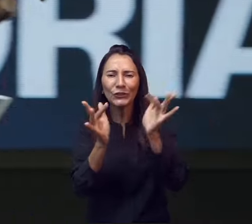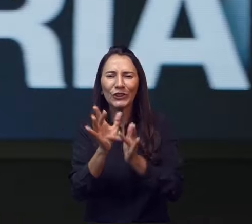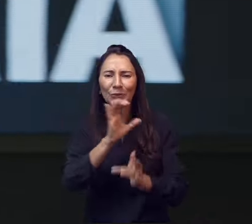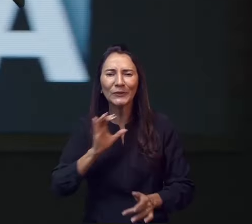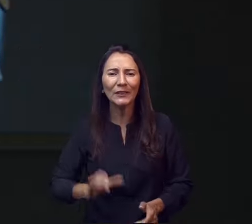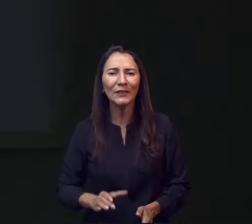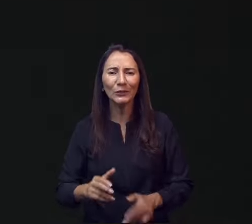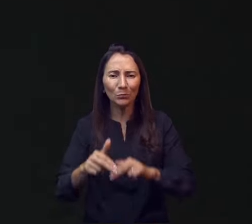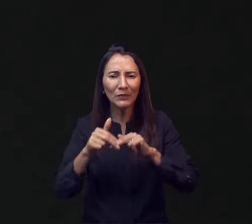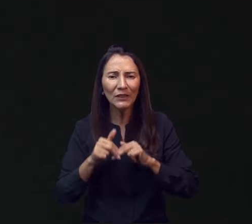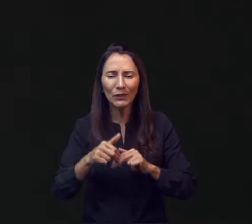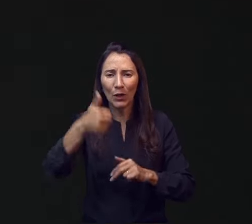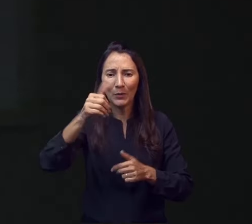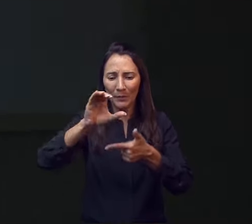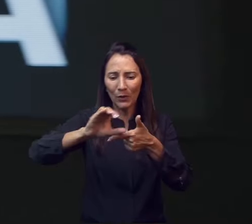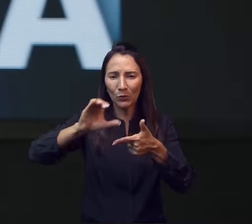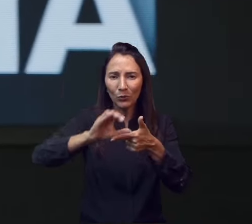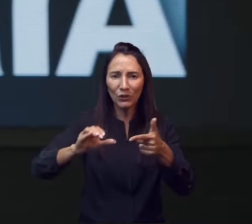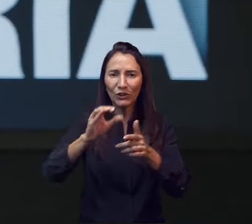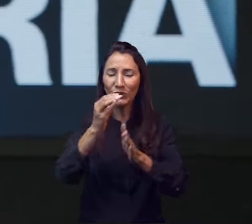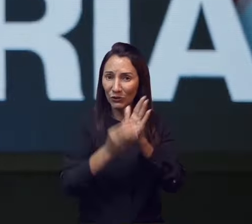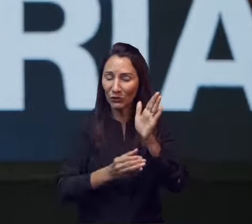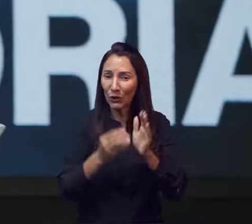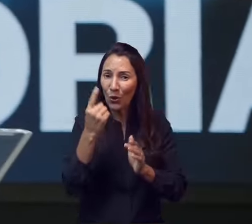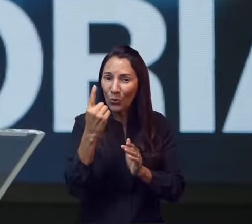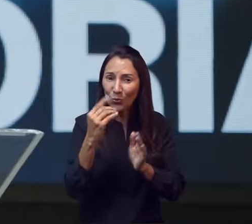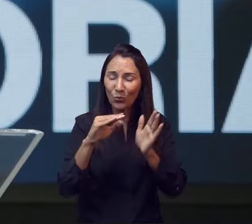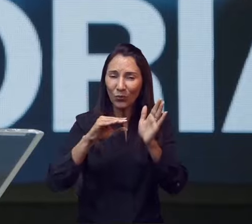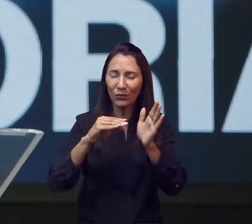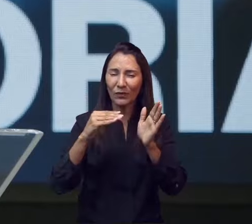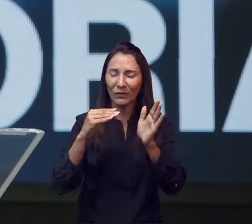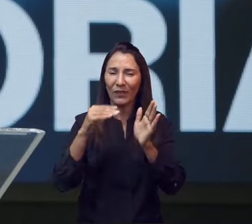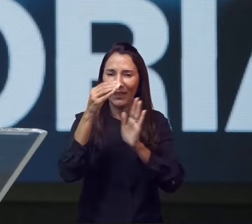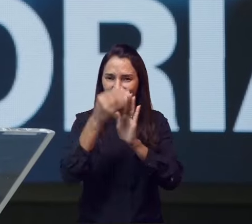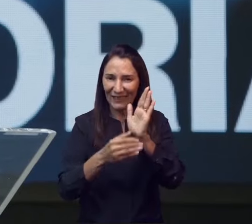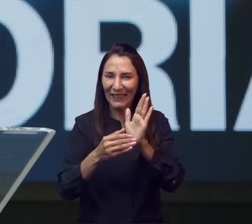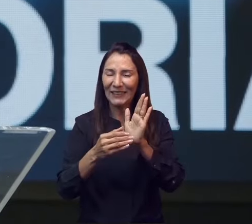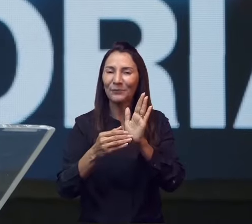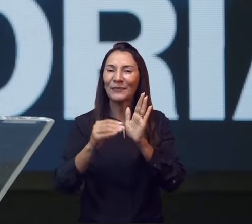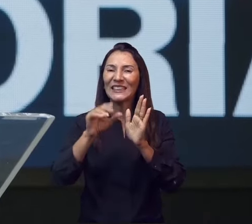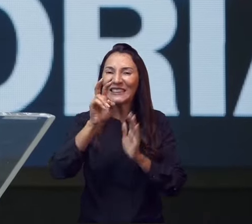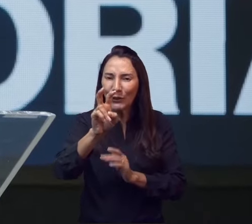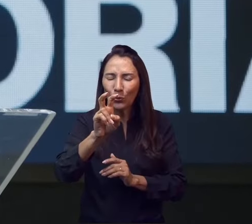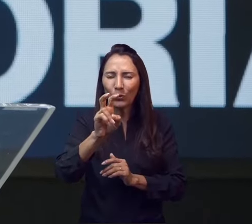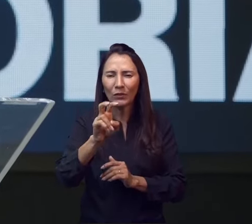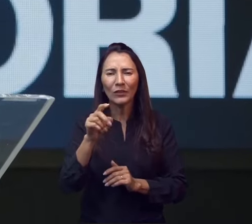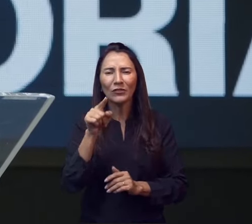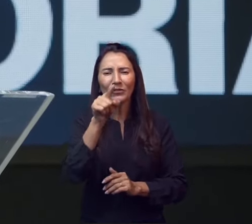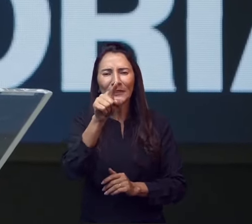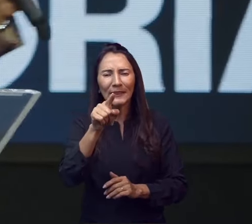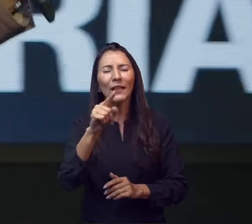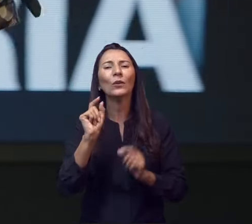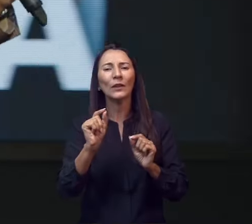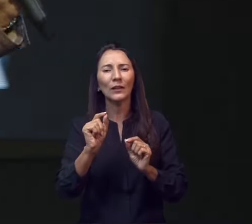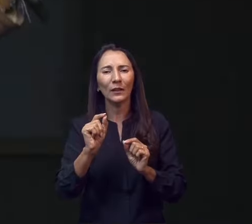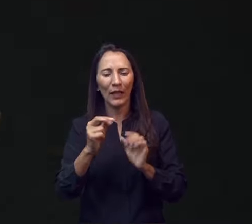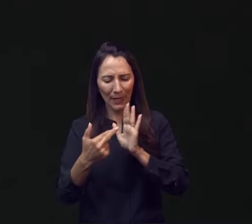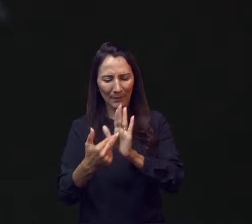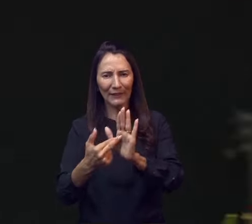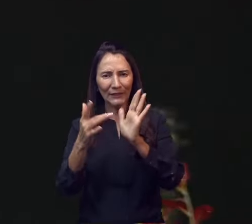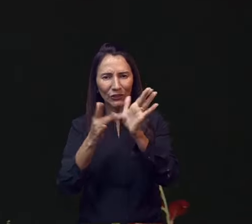é a segunda Coríntios 5:20 21 diz que somos embaixadores da parte de cristo olha o que